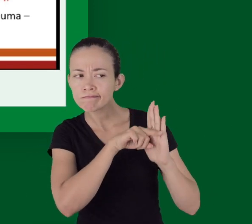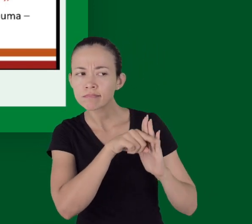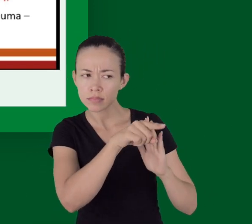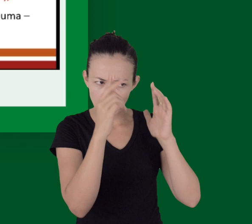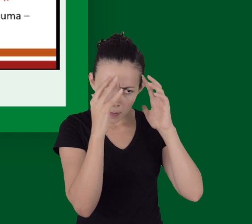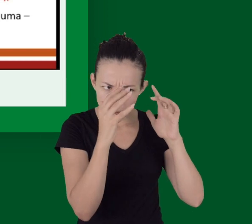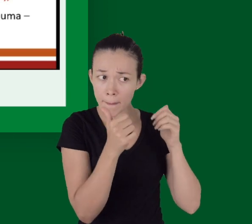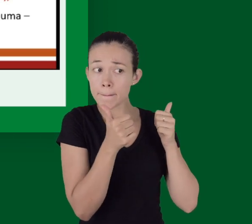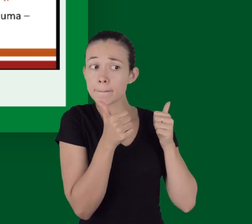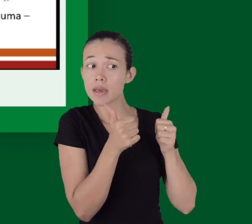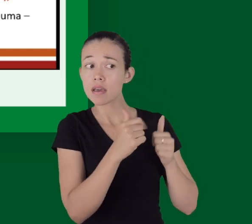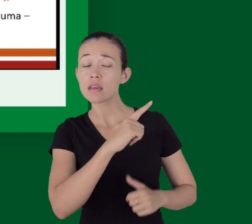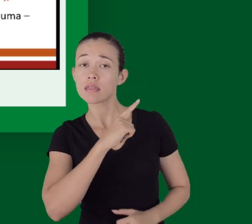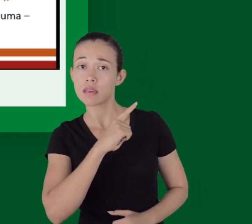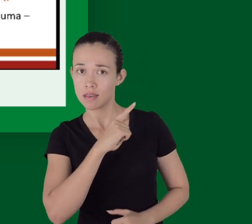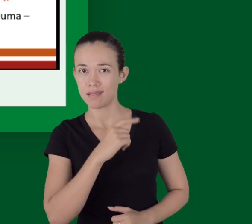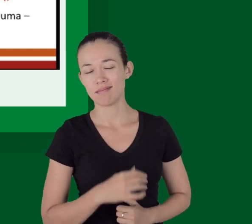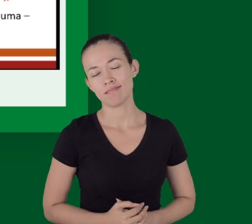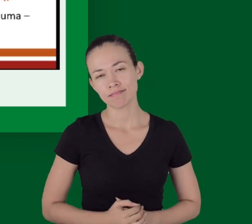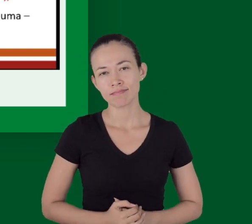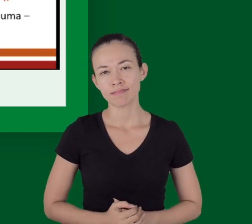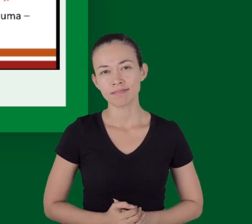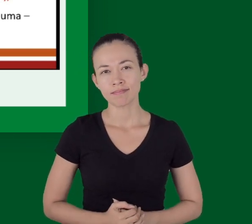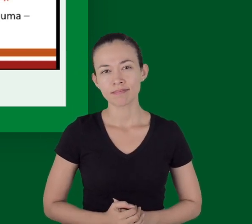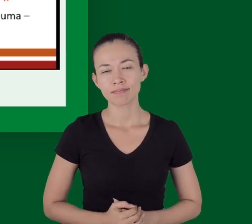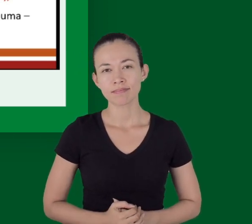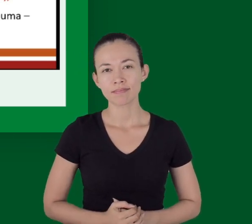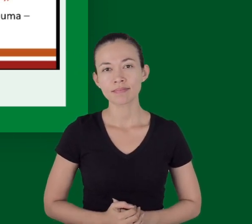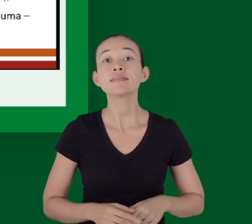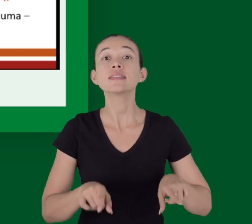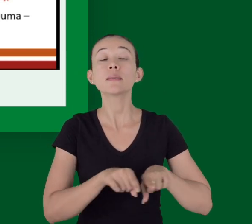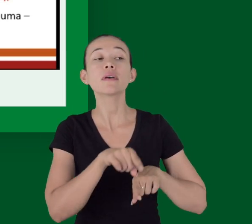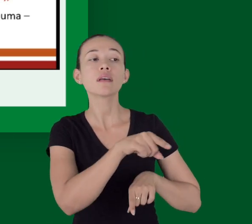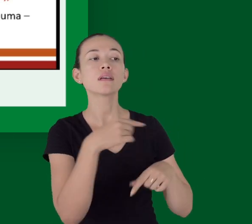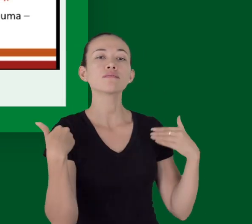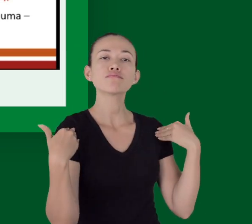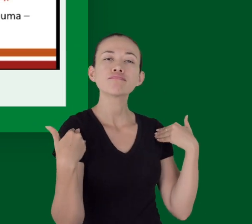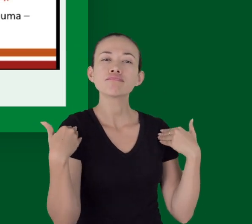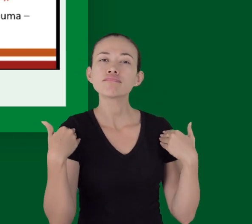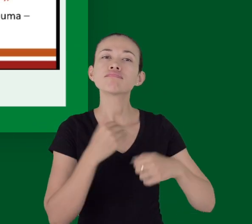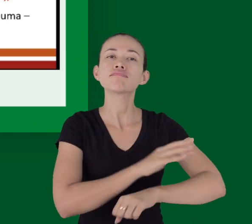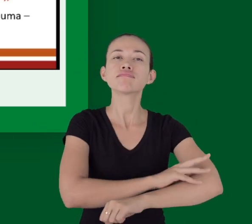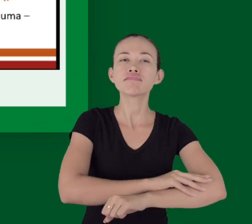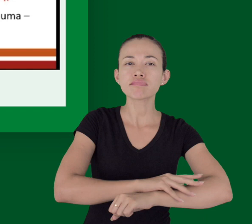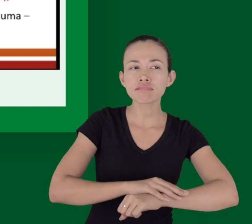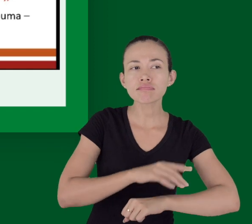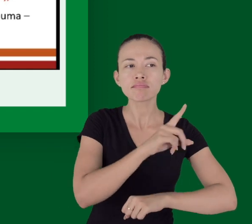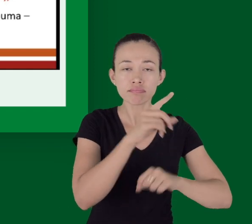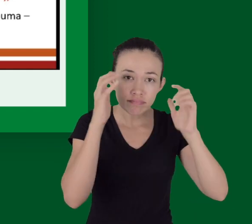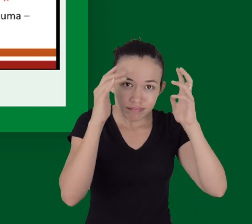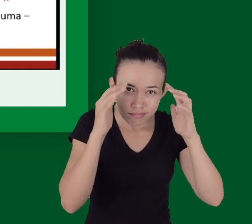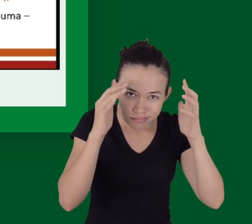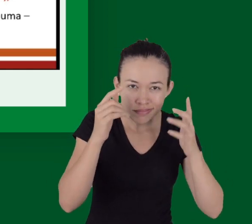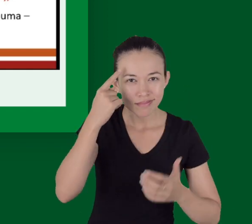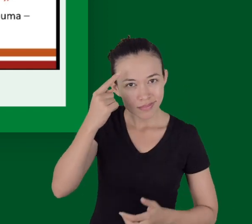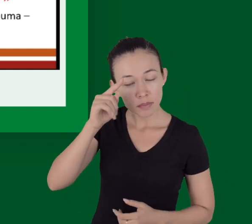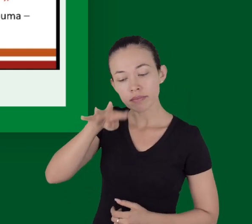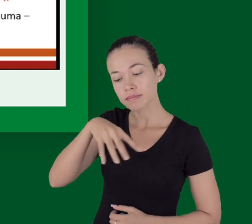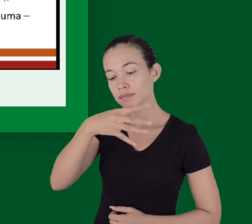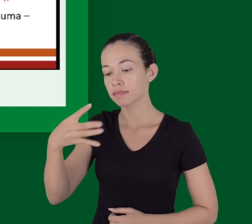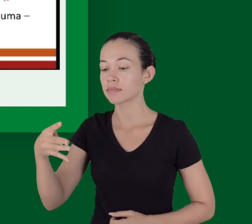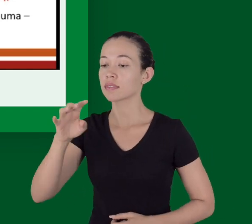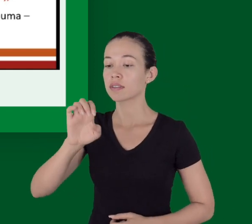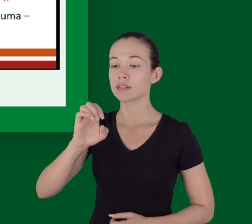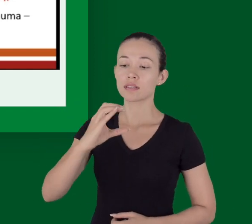esse Glasgow, refazendo toda essa investigação neurológica do paciente, né? E eu vou ali avaliar